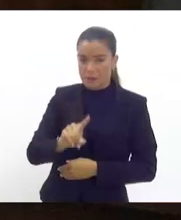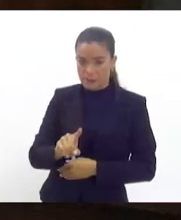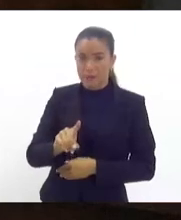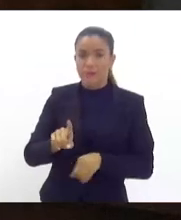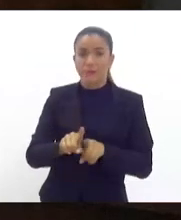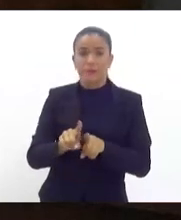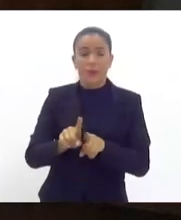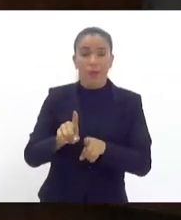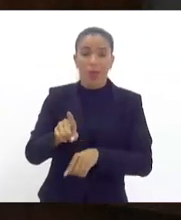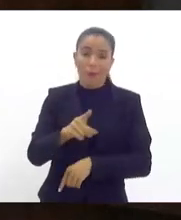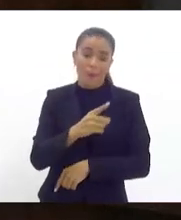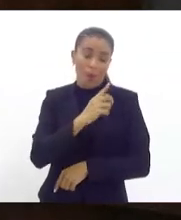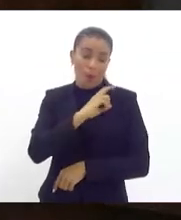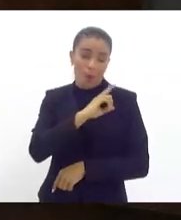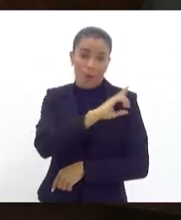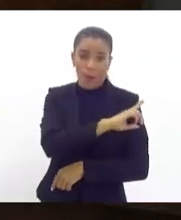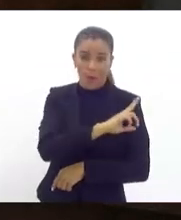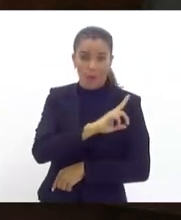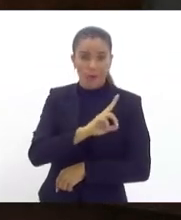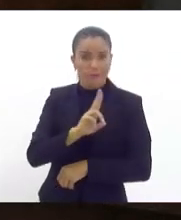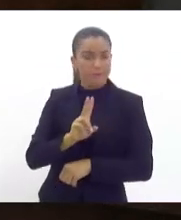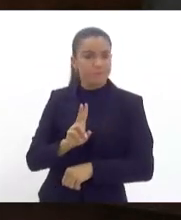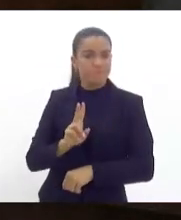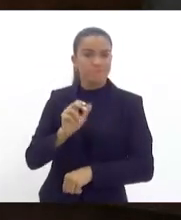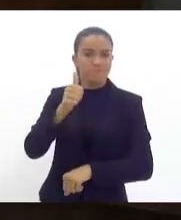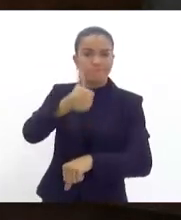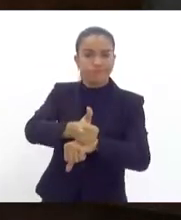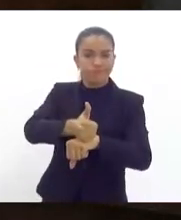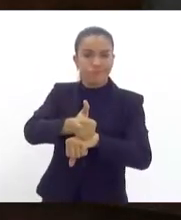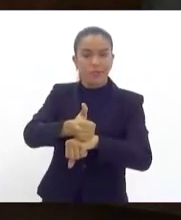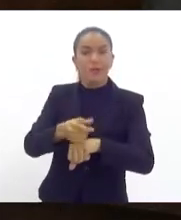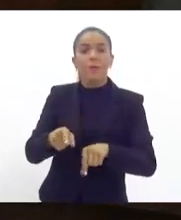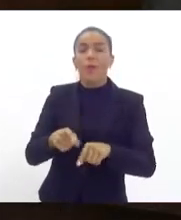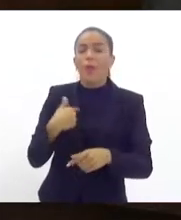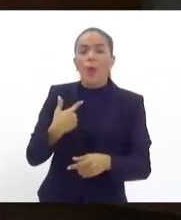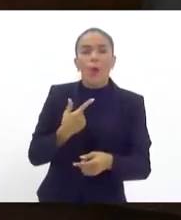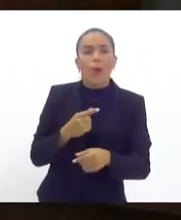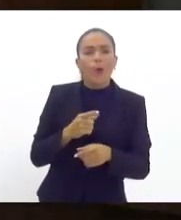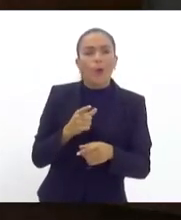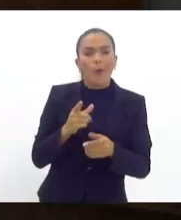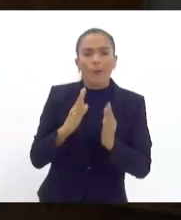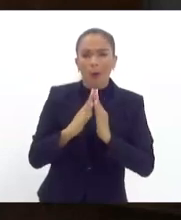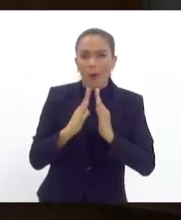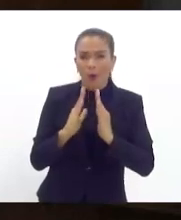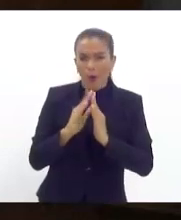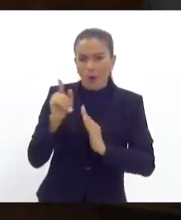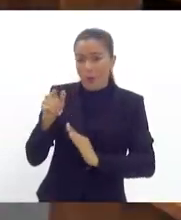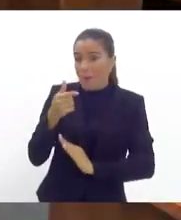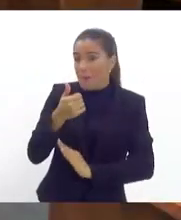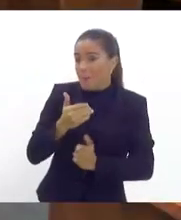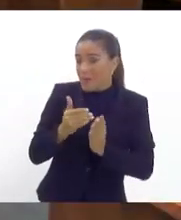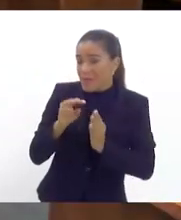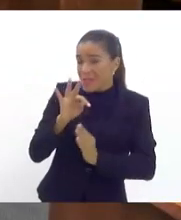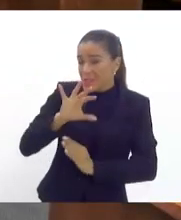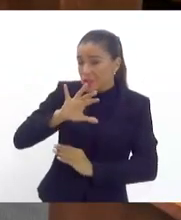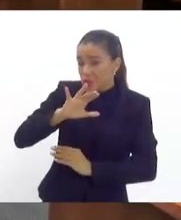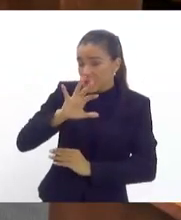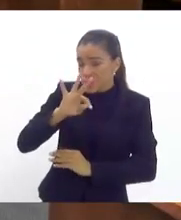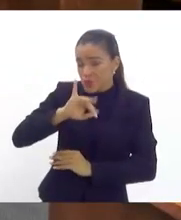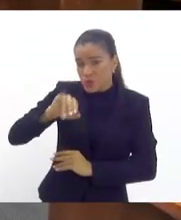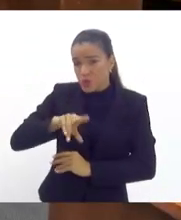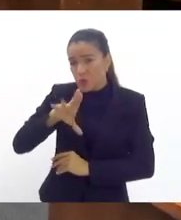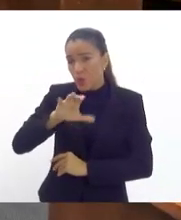comandantes e o meu delegado titular já que eu moro na Tijuca desde 2000 perdão desde 1995 no mesmo lugar